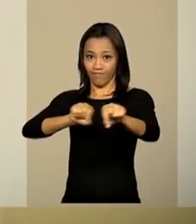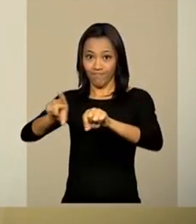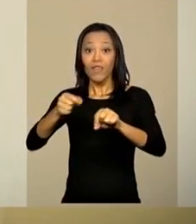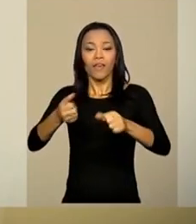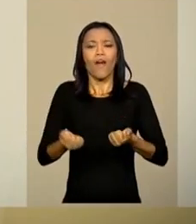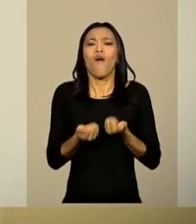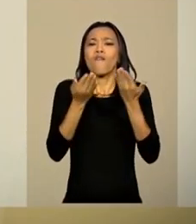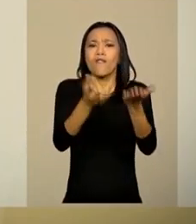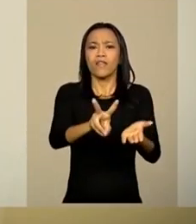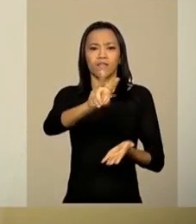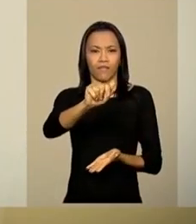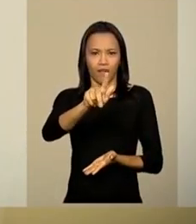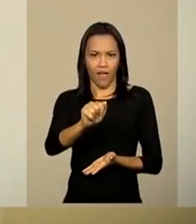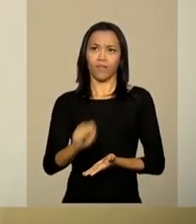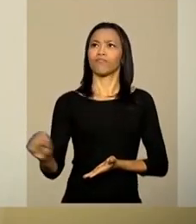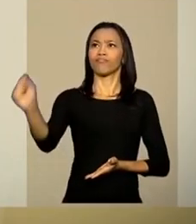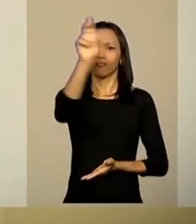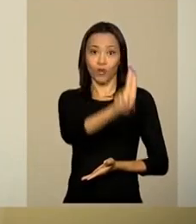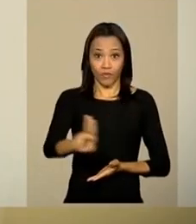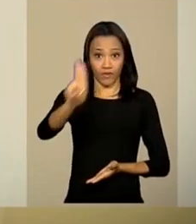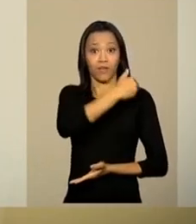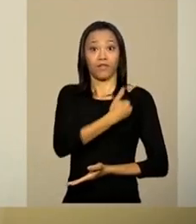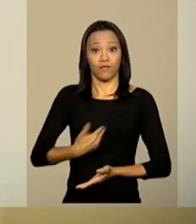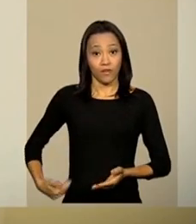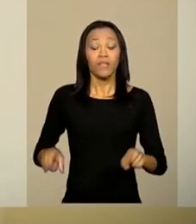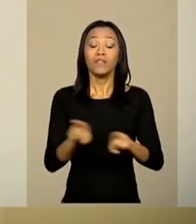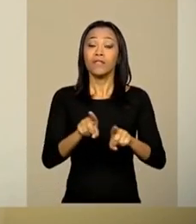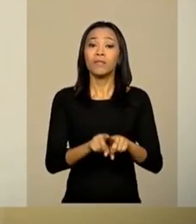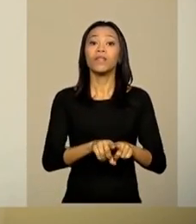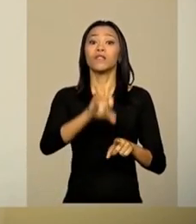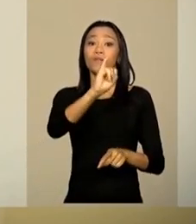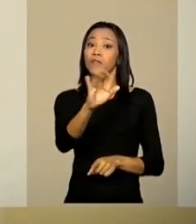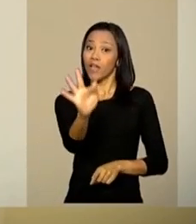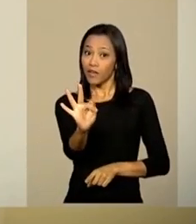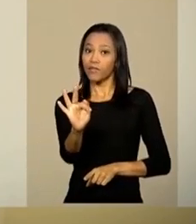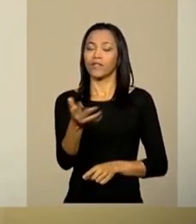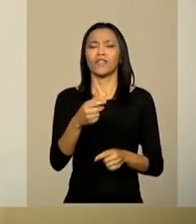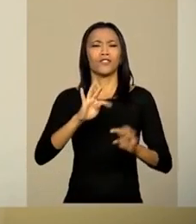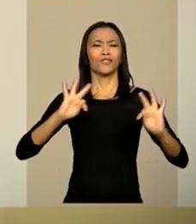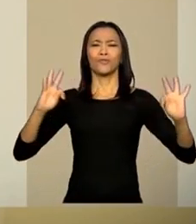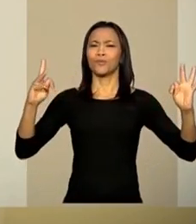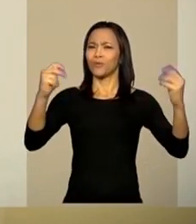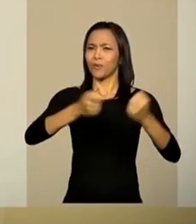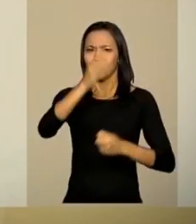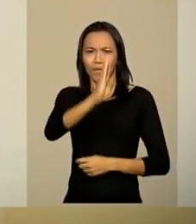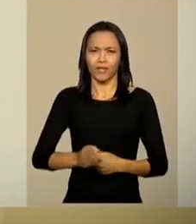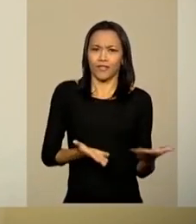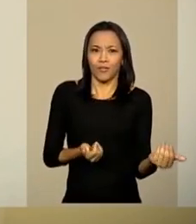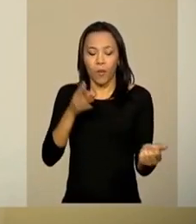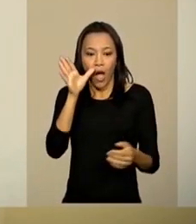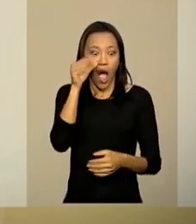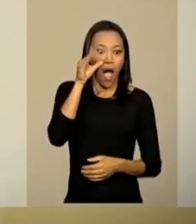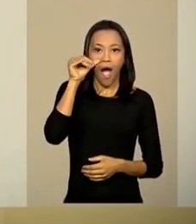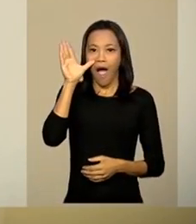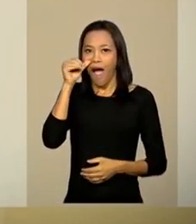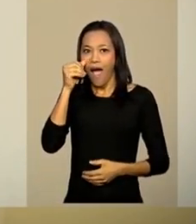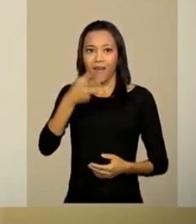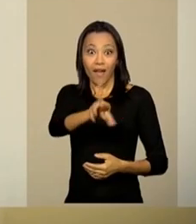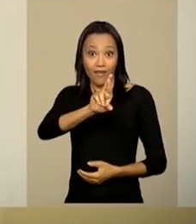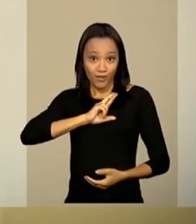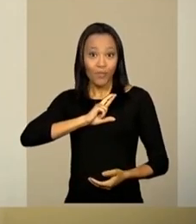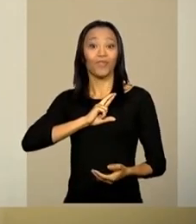que oferece vagas nas universidades públicas e nos institutos federais de educação. Jovens de todo o país estão de olho no resultado do CISU, não